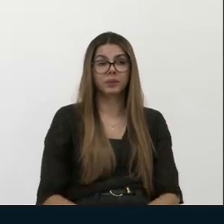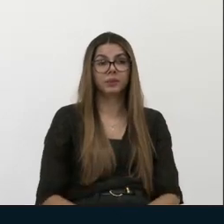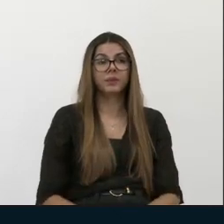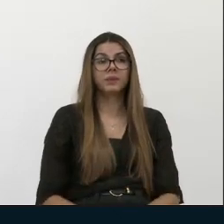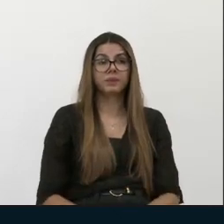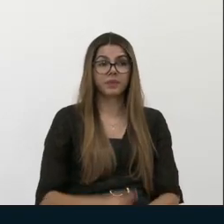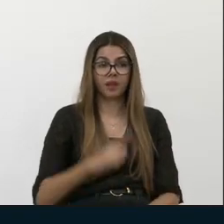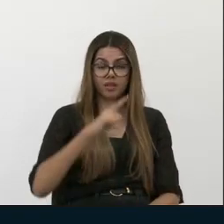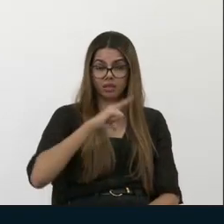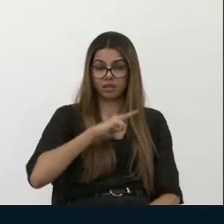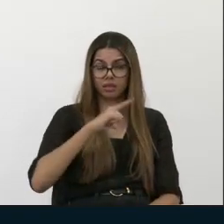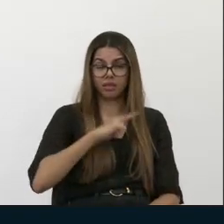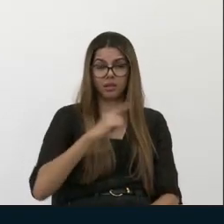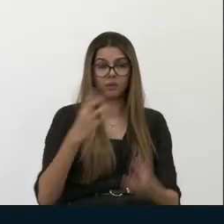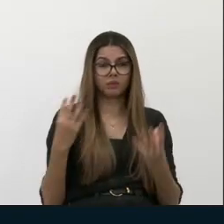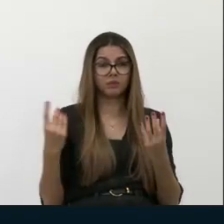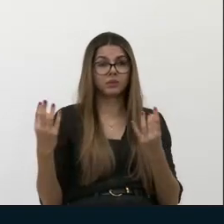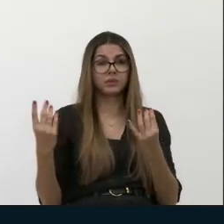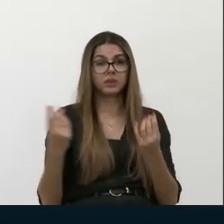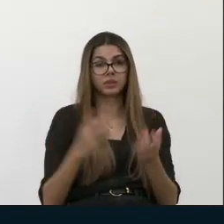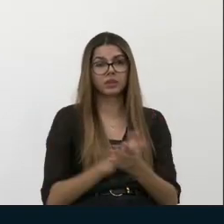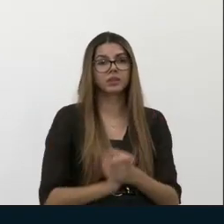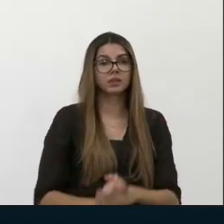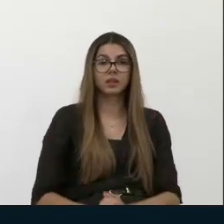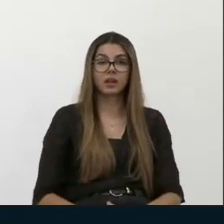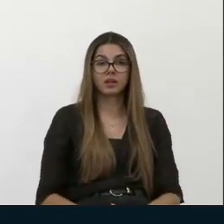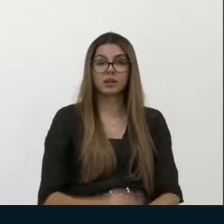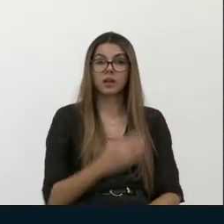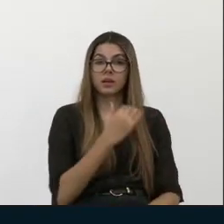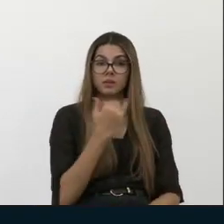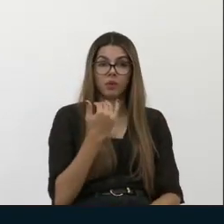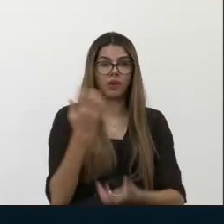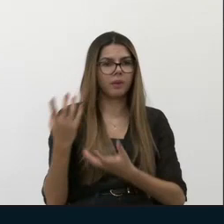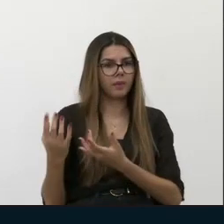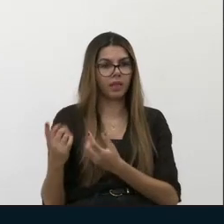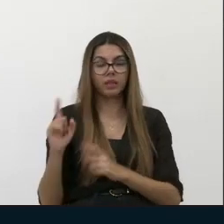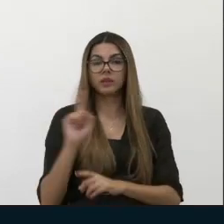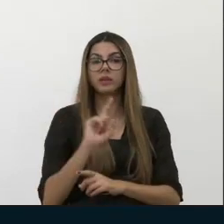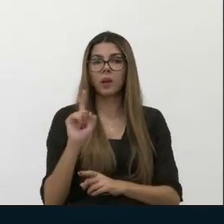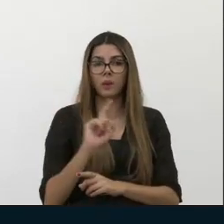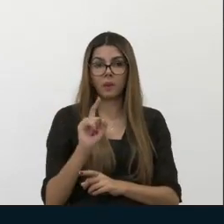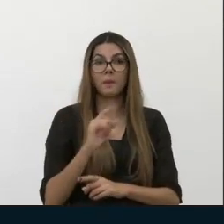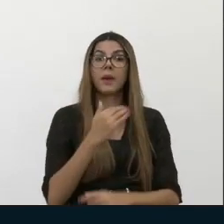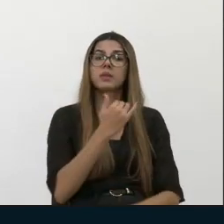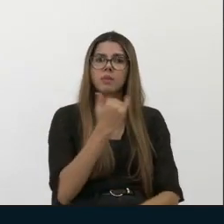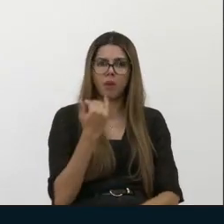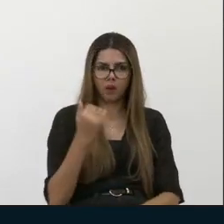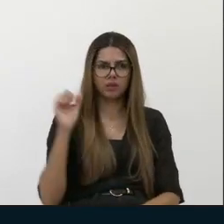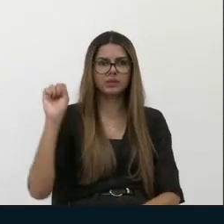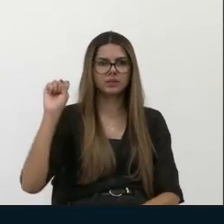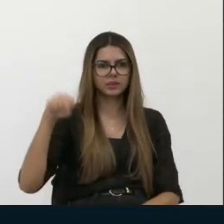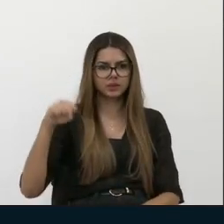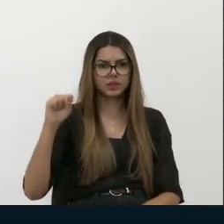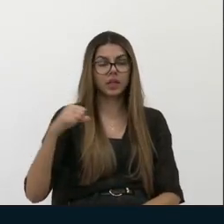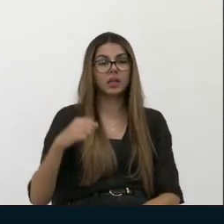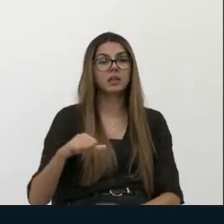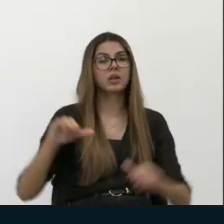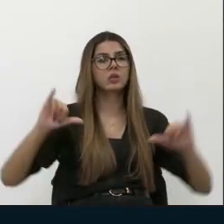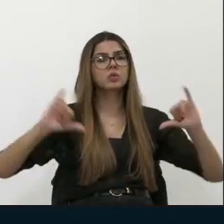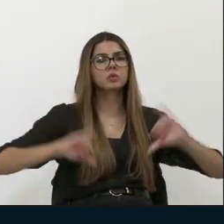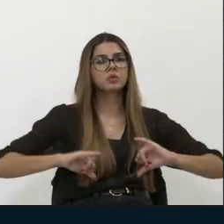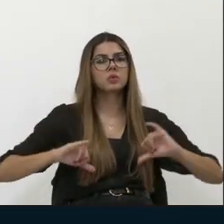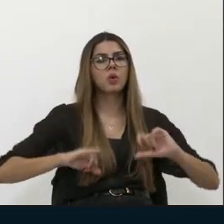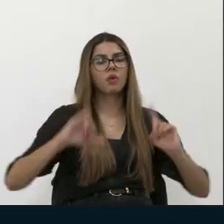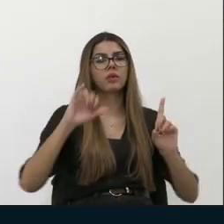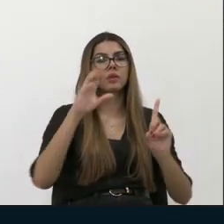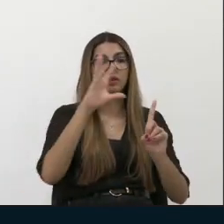não chegam ao extremo de queimar, mas de matar, sim. Porque quem mais sofre violência